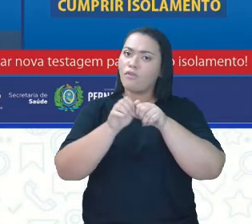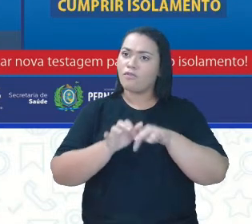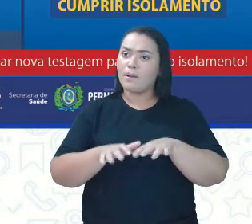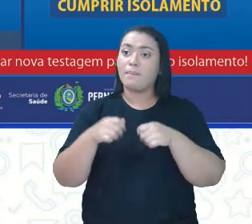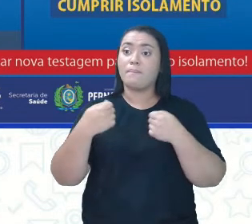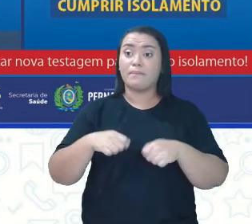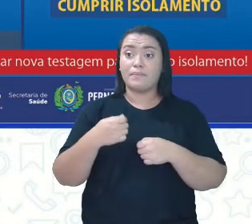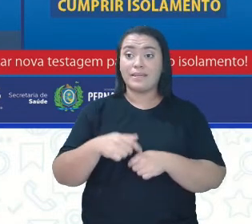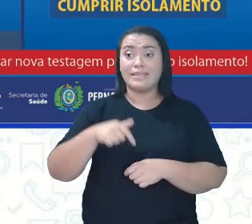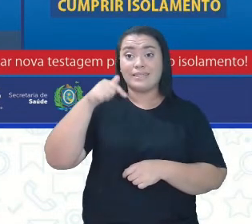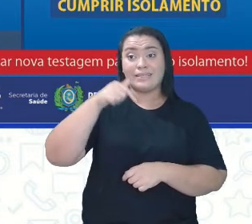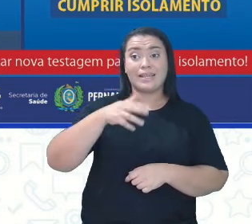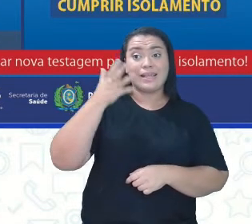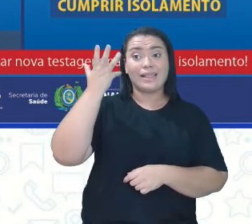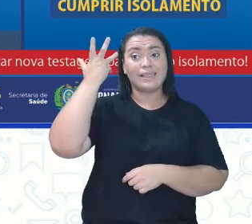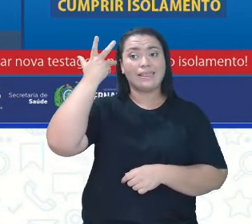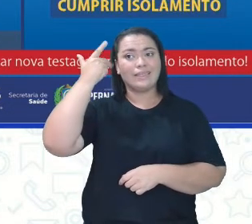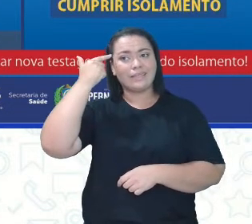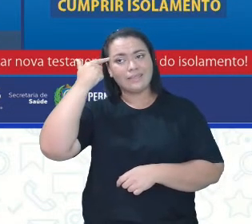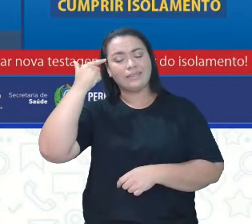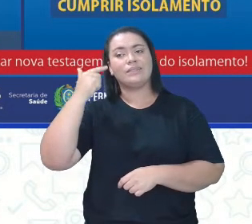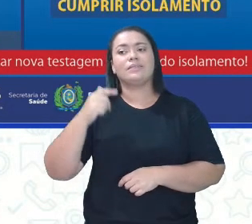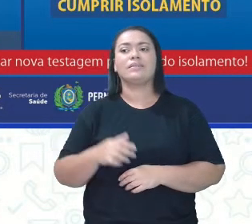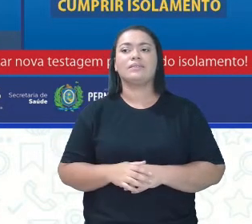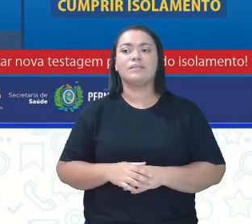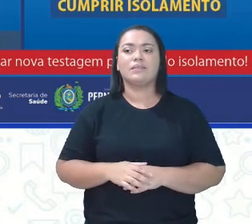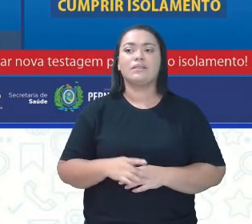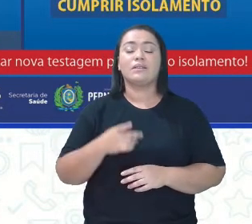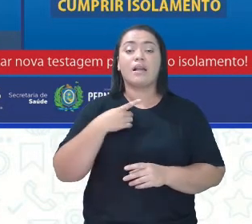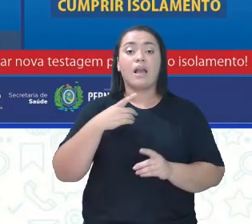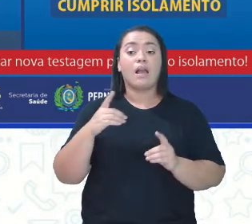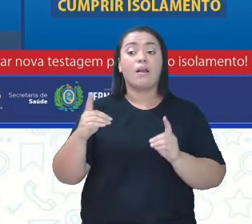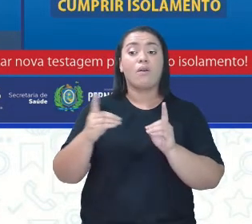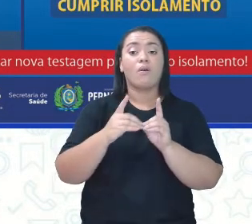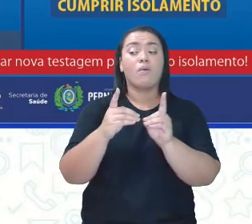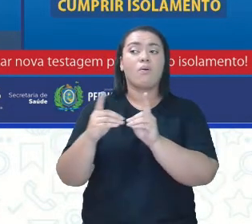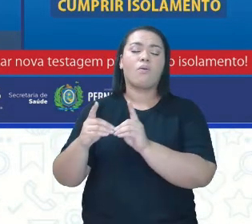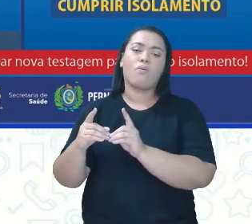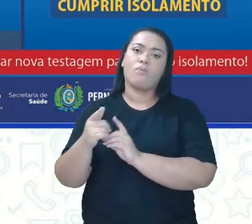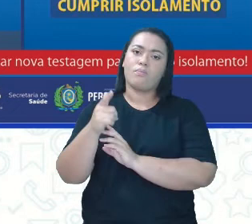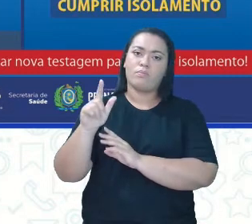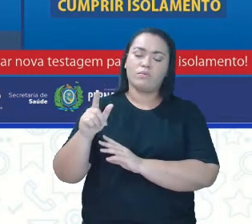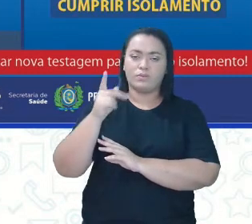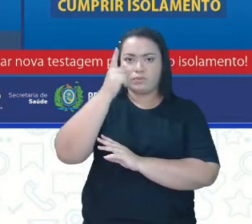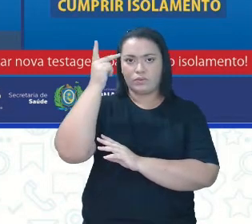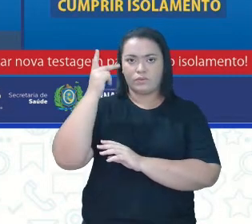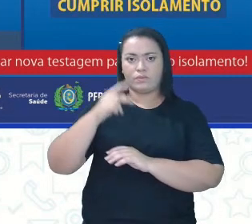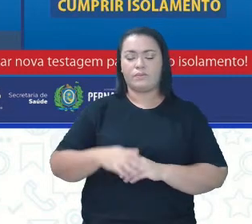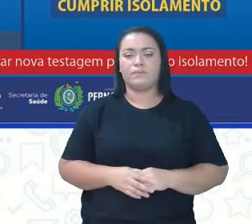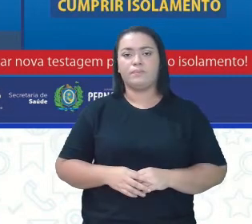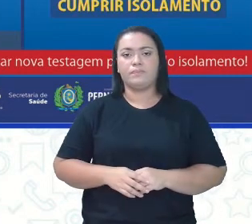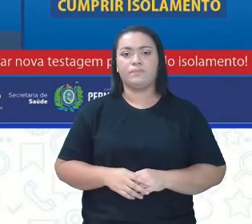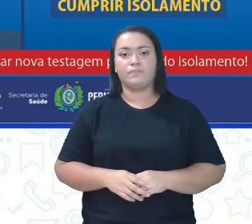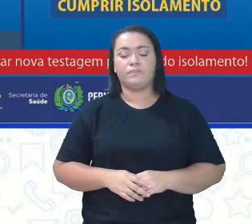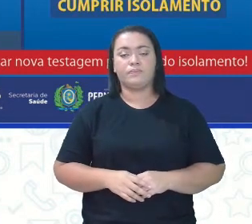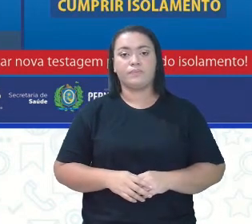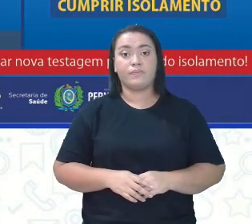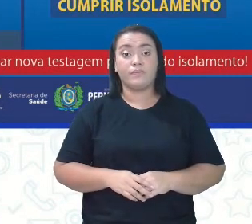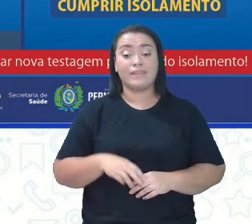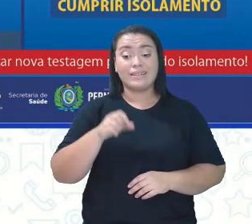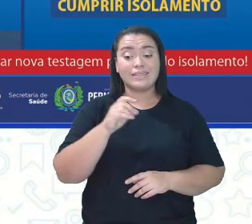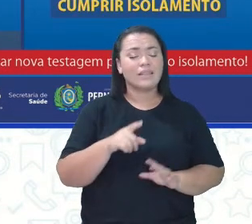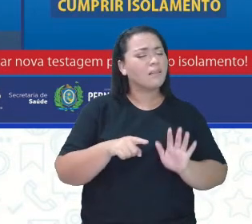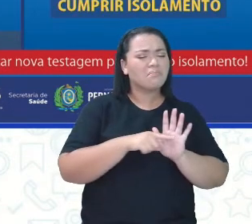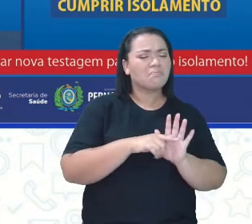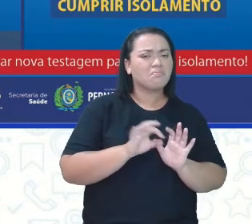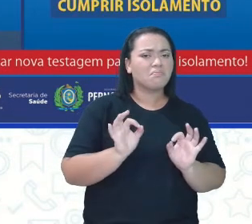dia, ou seja, 24 horas, para poder aí estar em contato com outras pessoas, né? E a questão aí quando dá positivo. Se